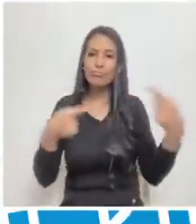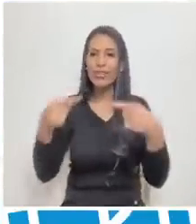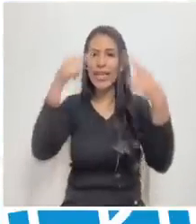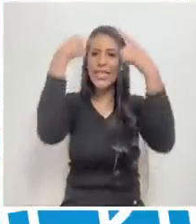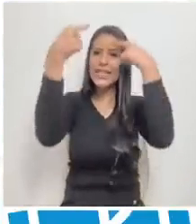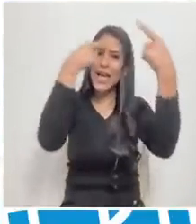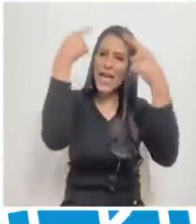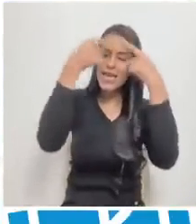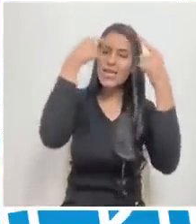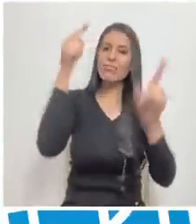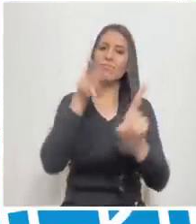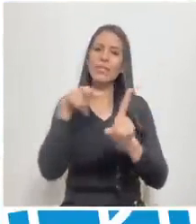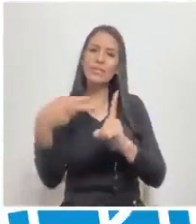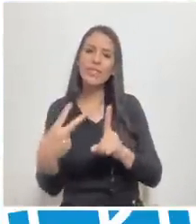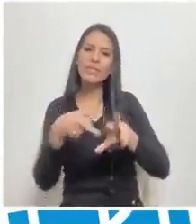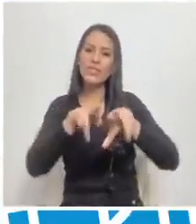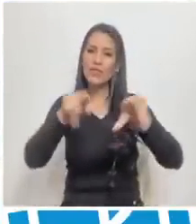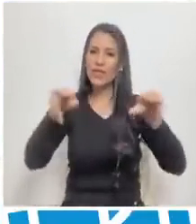quero,